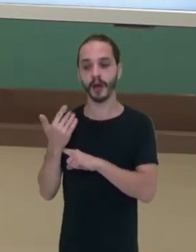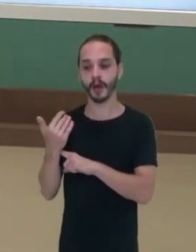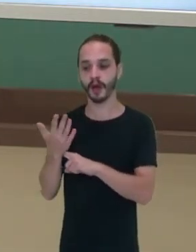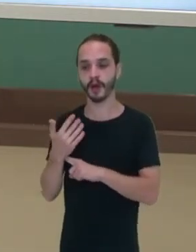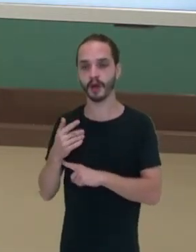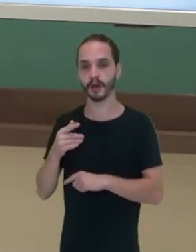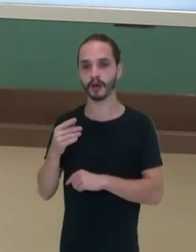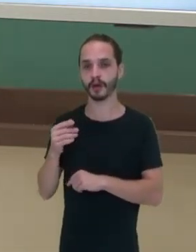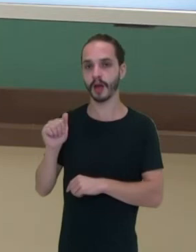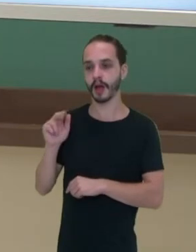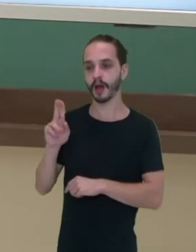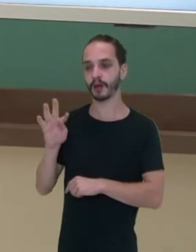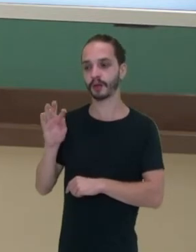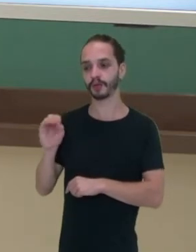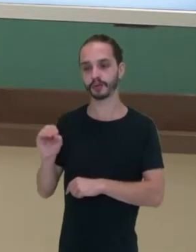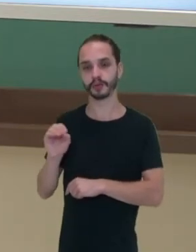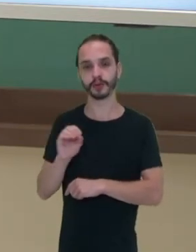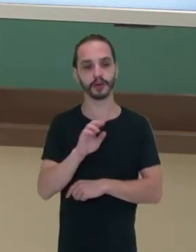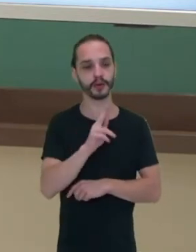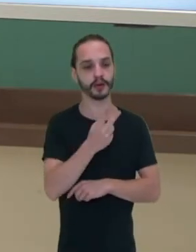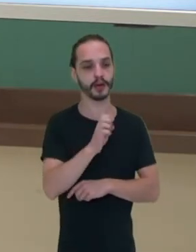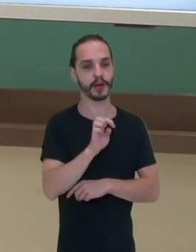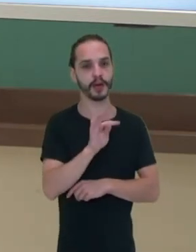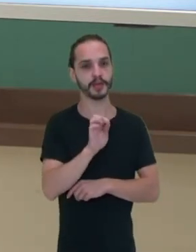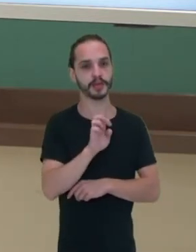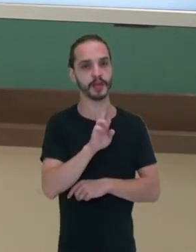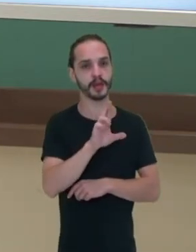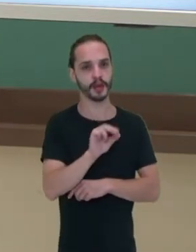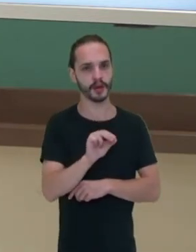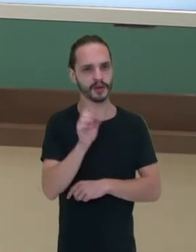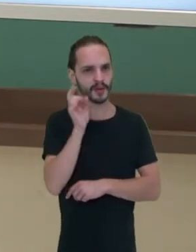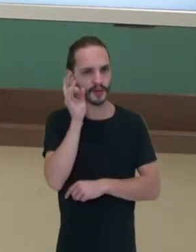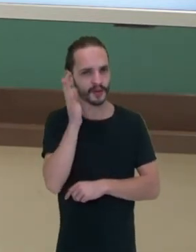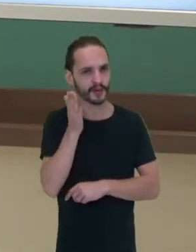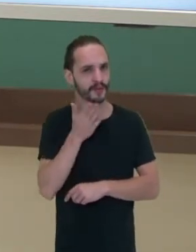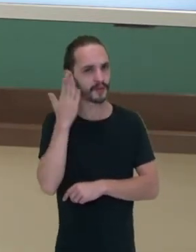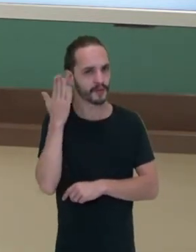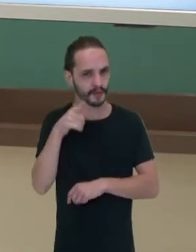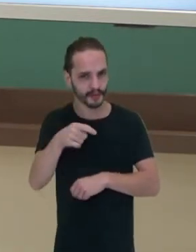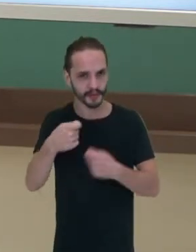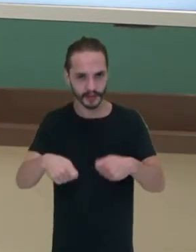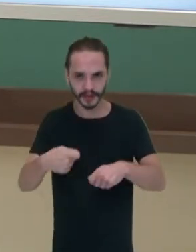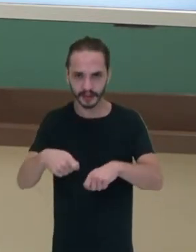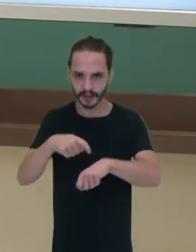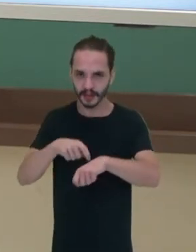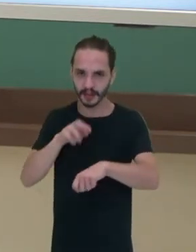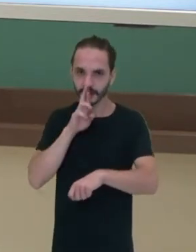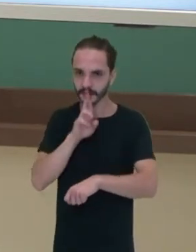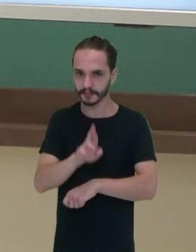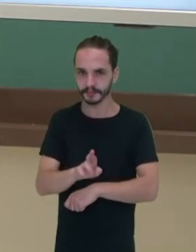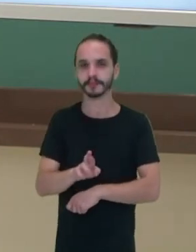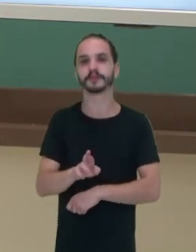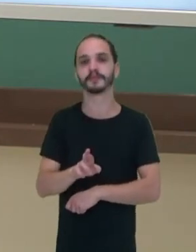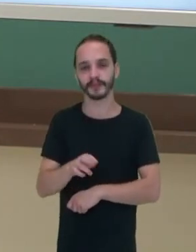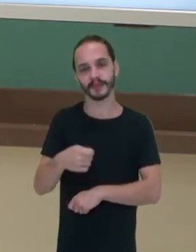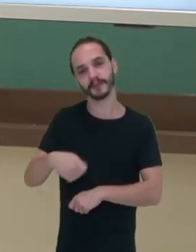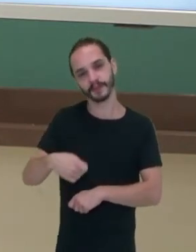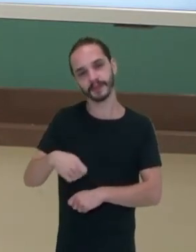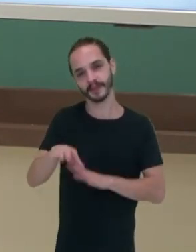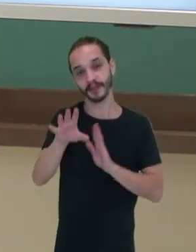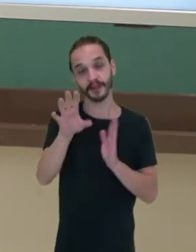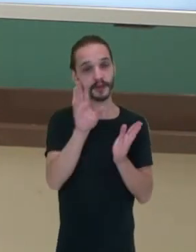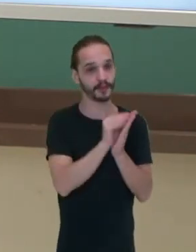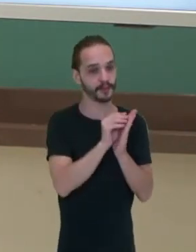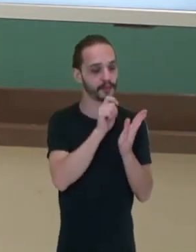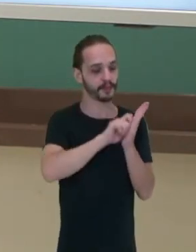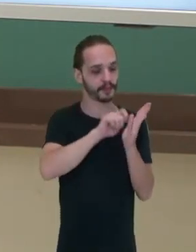que isso quer dizer? Ah, tá muito fácil, não tá? Precisa de tempo para responder? Precisa, né? Até porque você precisa copiar essa